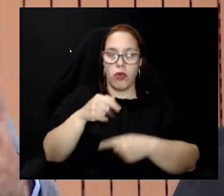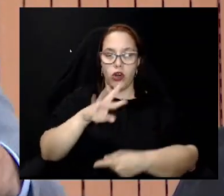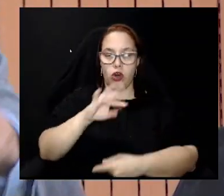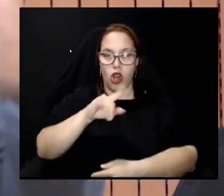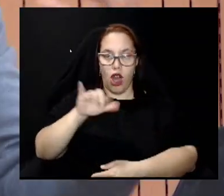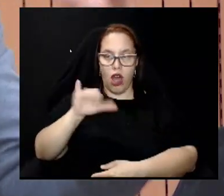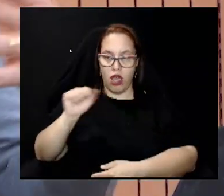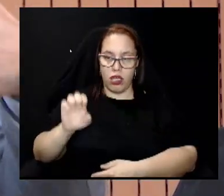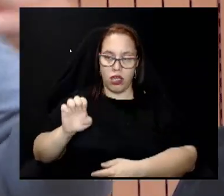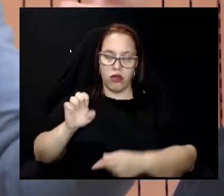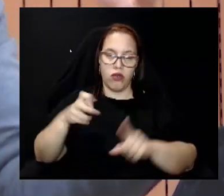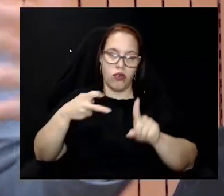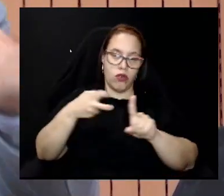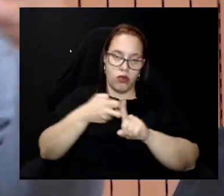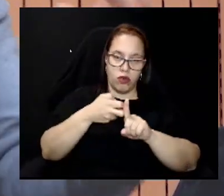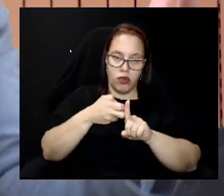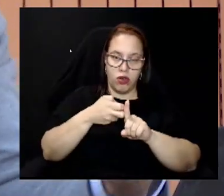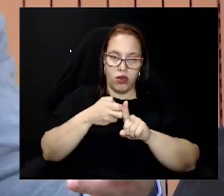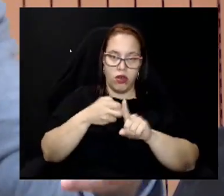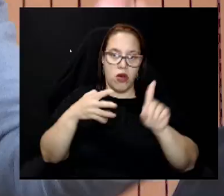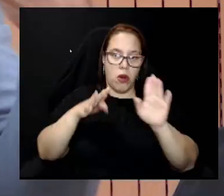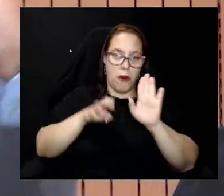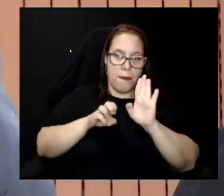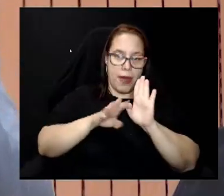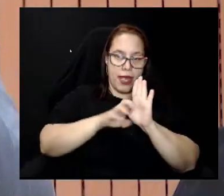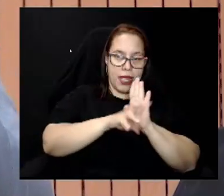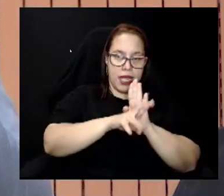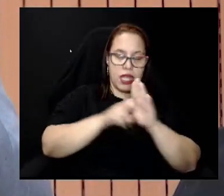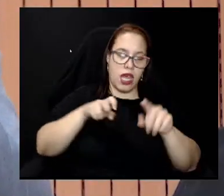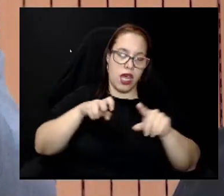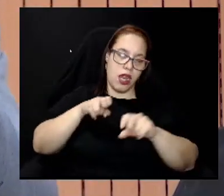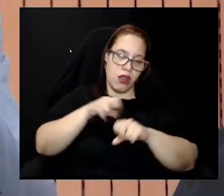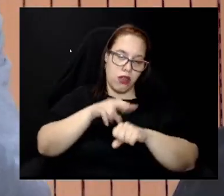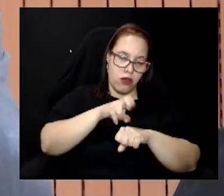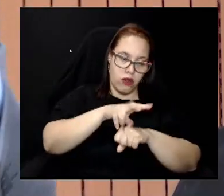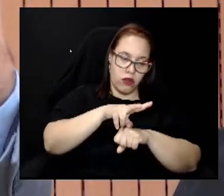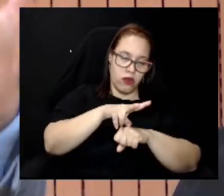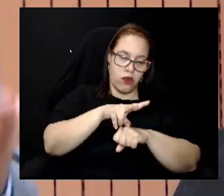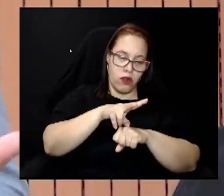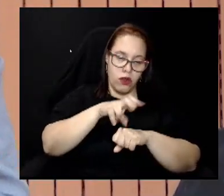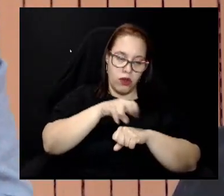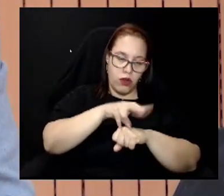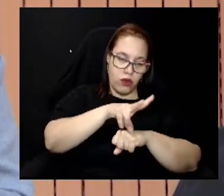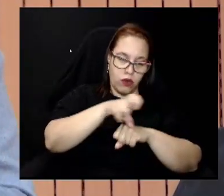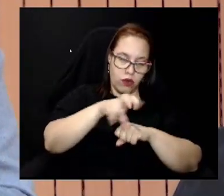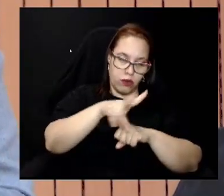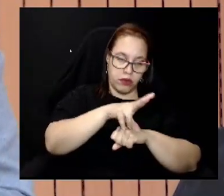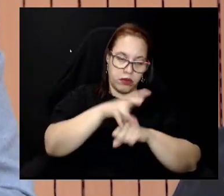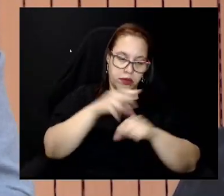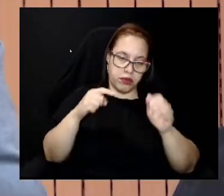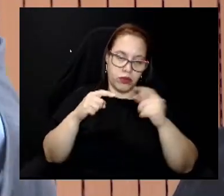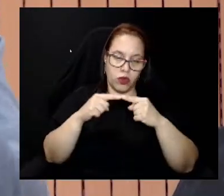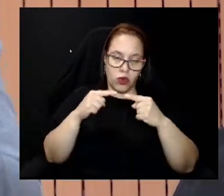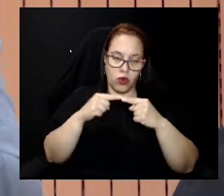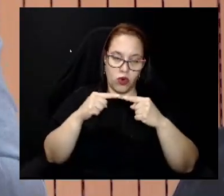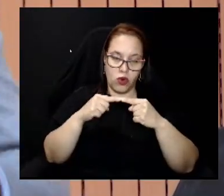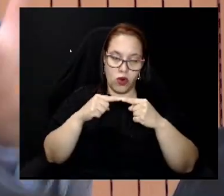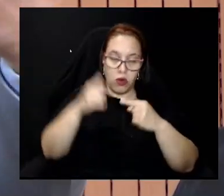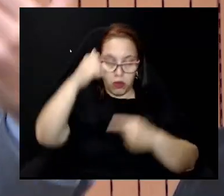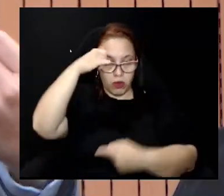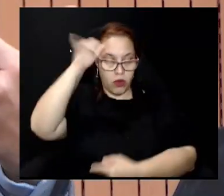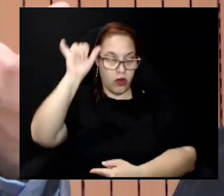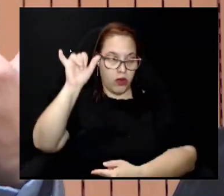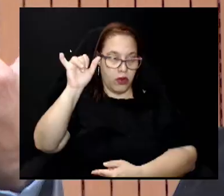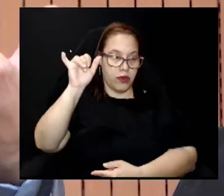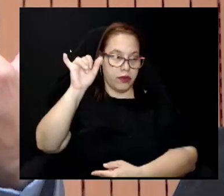é isso. São bactérias, vírus, protozoários que entram em contato com a gente e a gente acaba por prevenir. Por ter uma imunidade